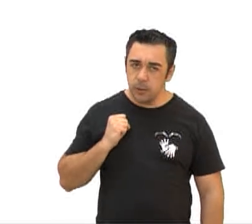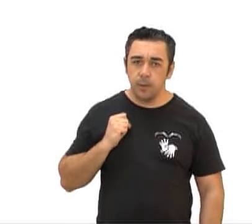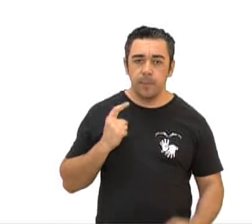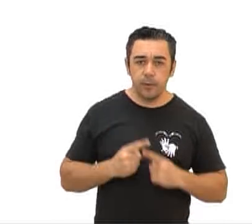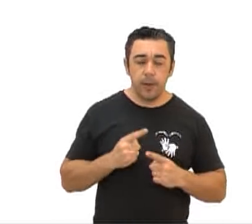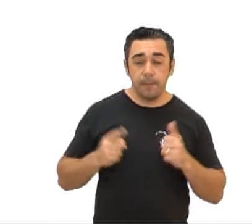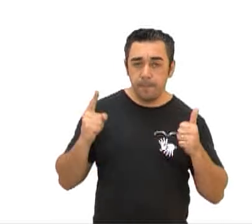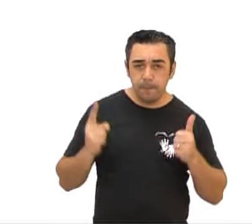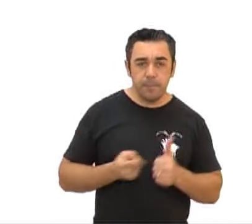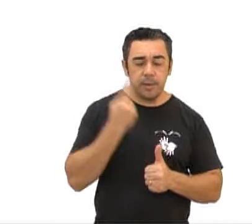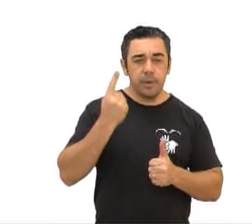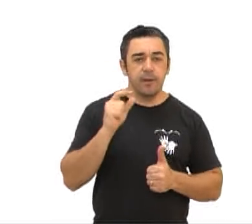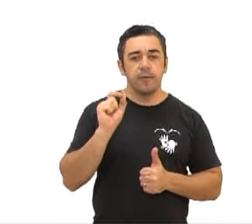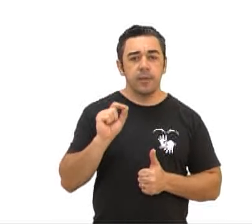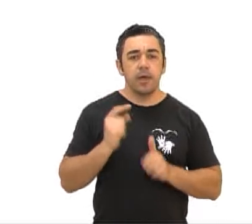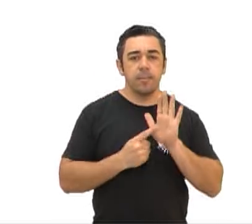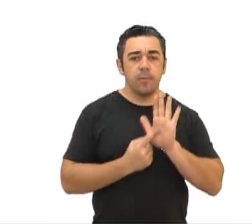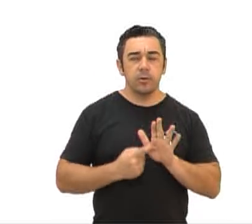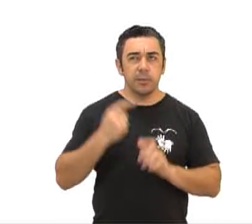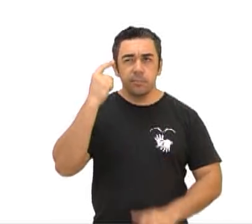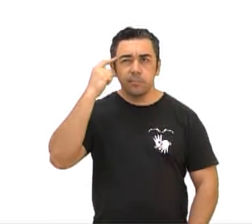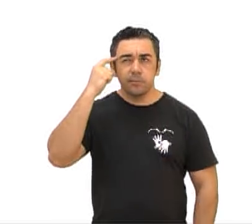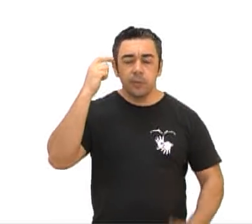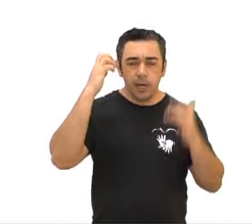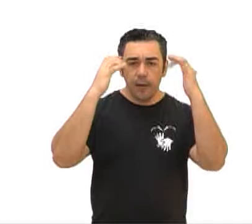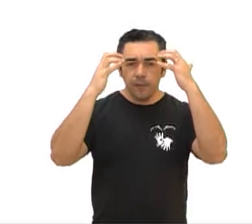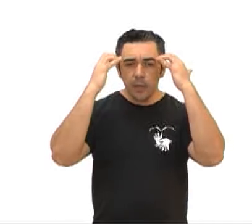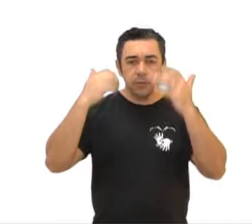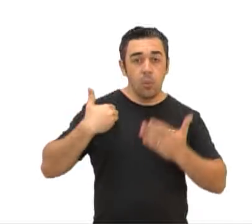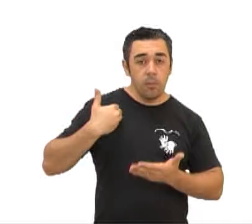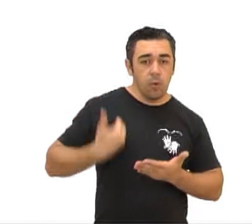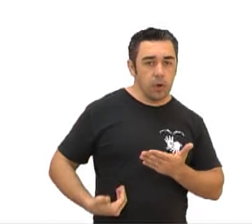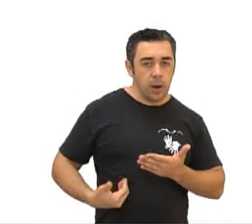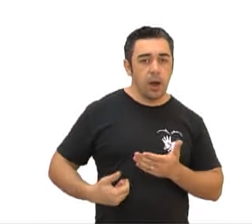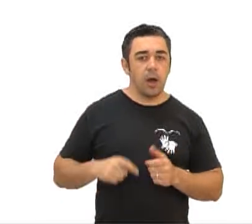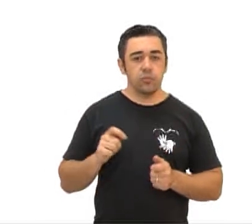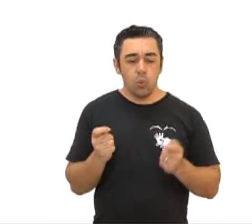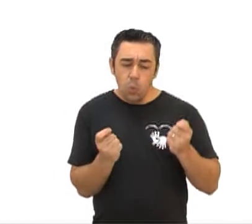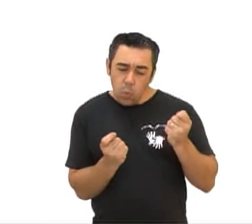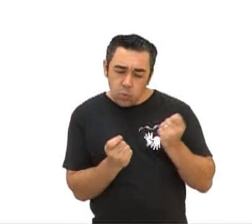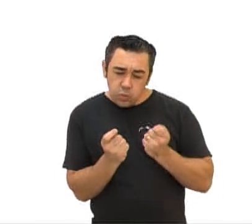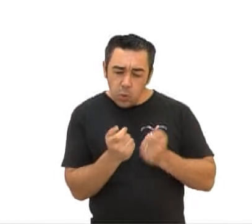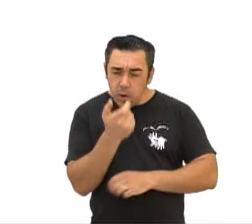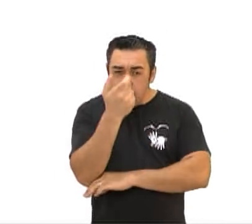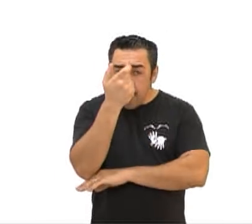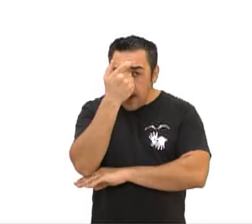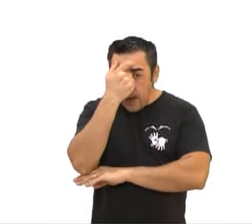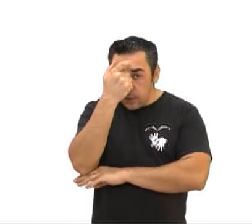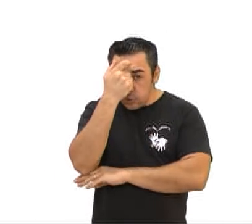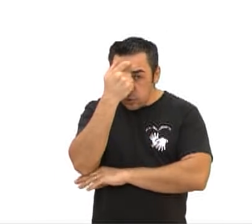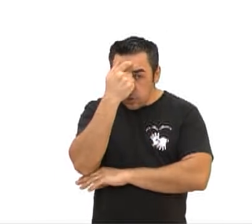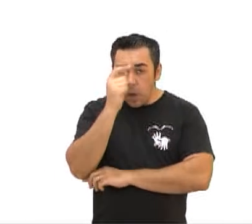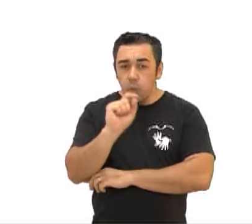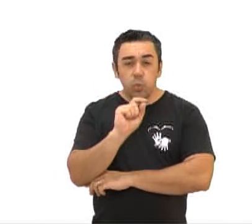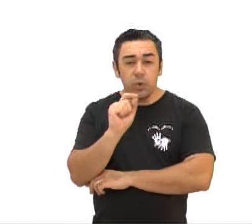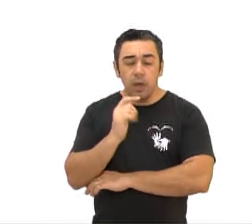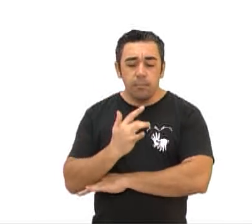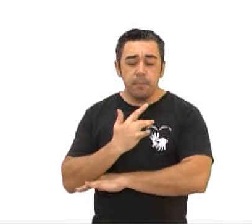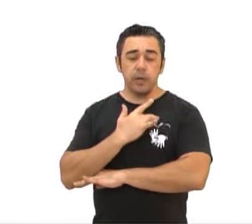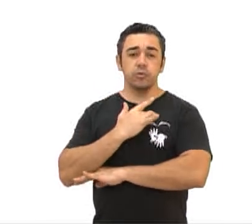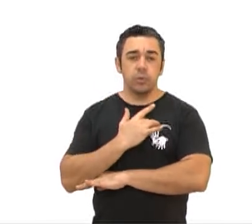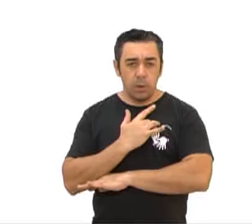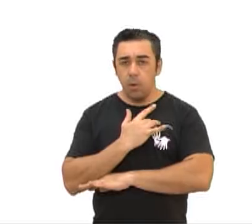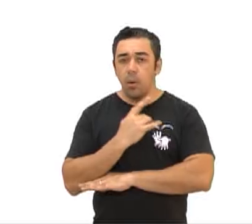vez a reflexão moral em direção do controle racional das paixões, pois a partir dele